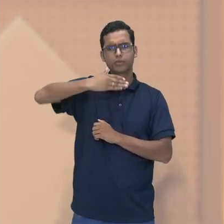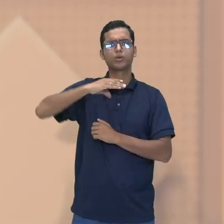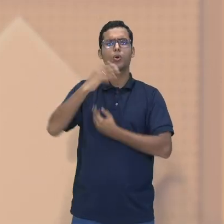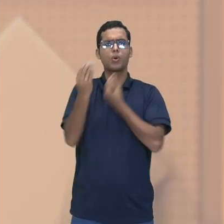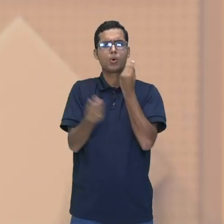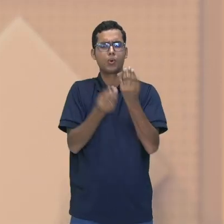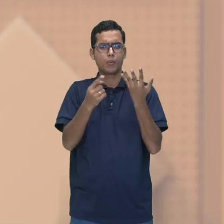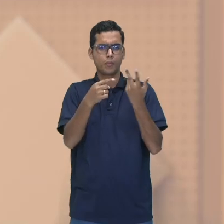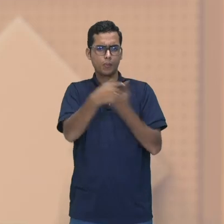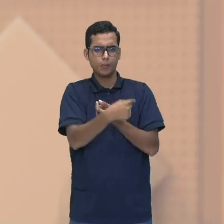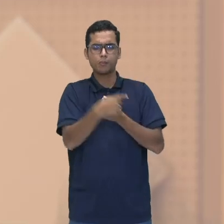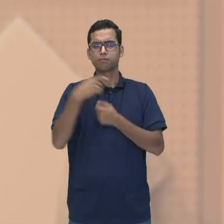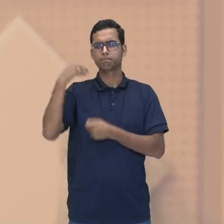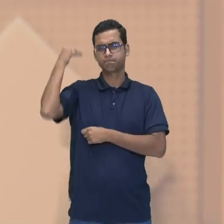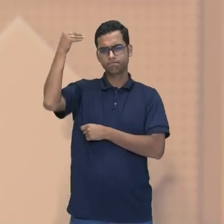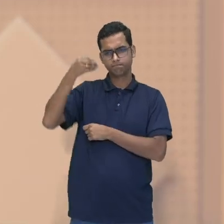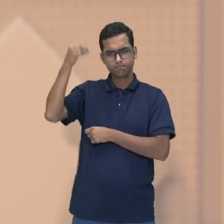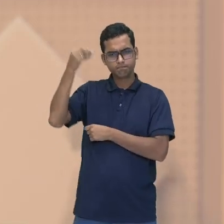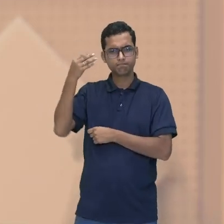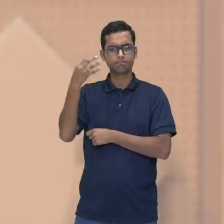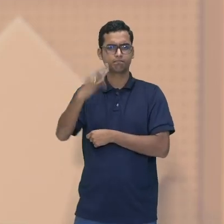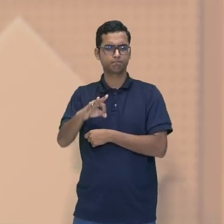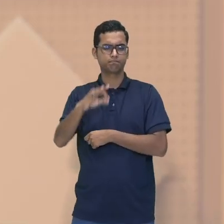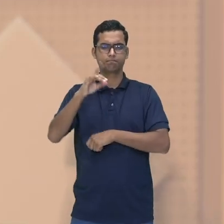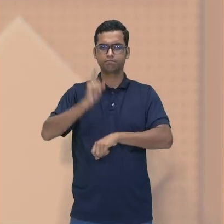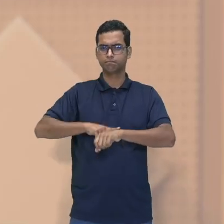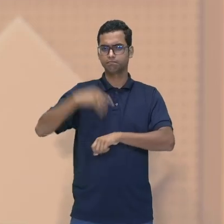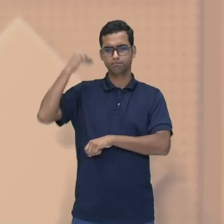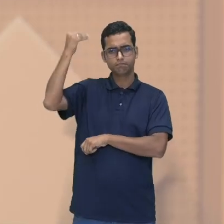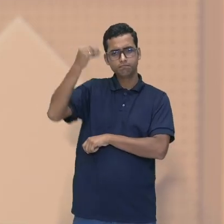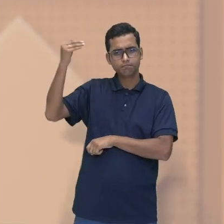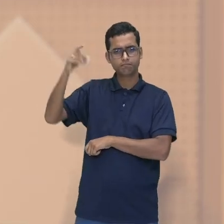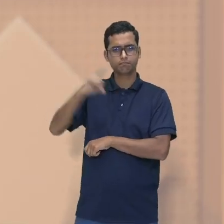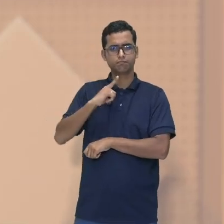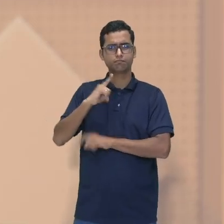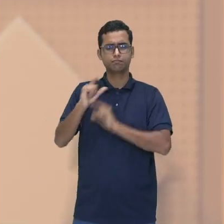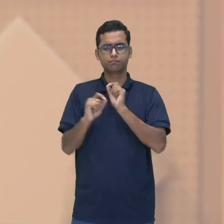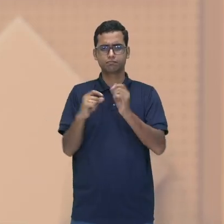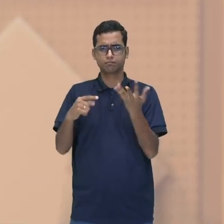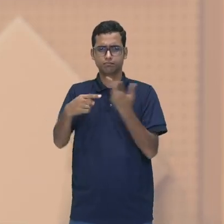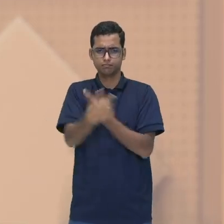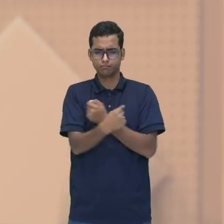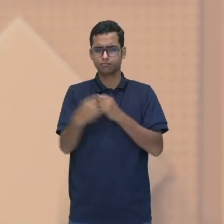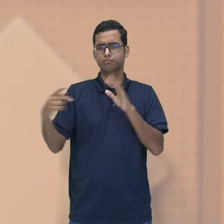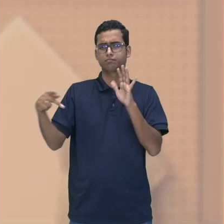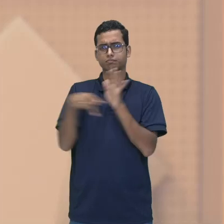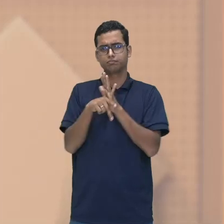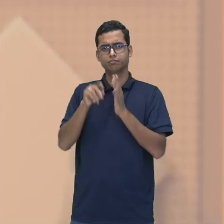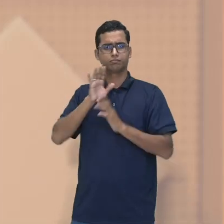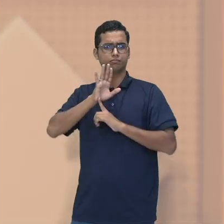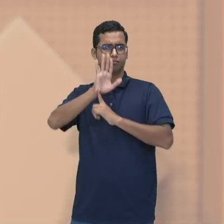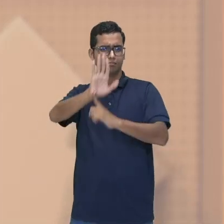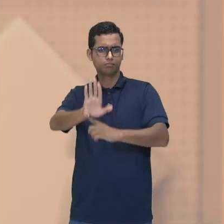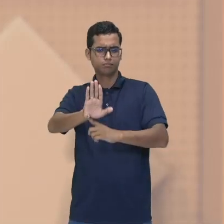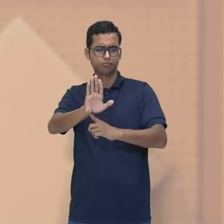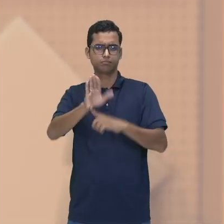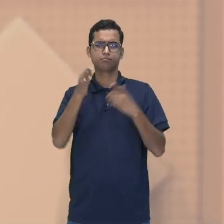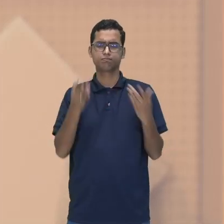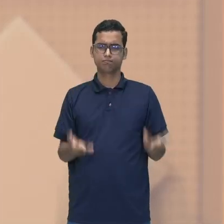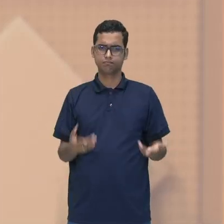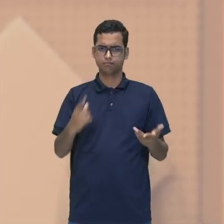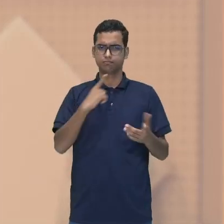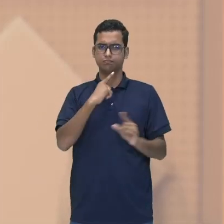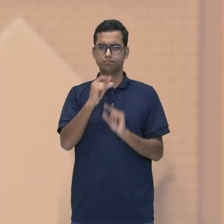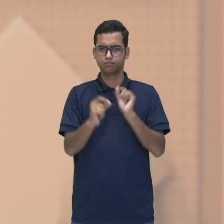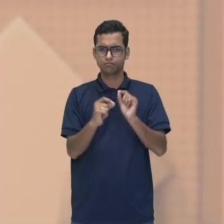de experimentos. Então, quando o experimento ele é feito várias vezes, ele dá o mesmo resultado, aí se tem